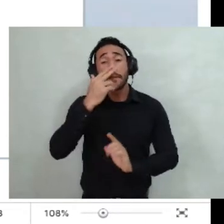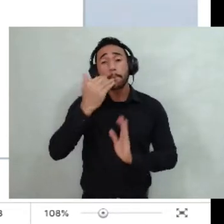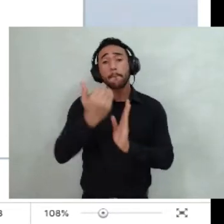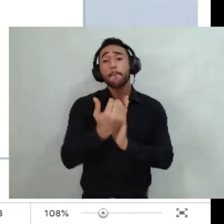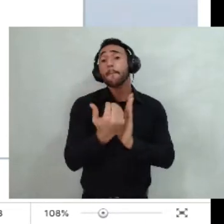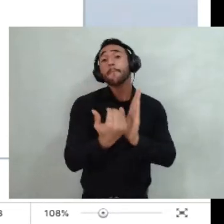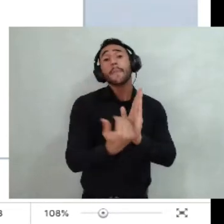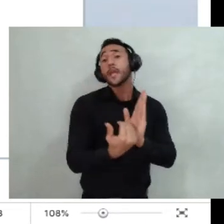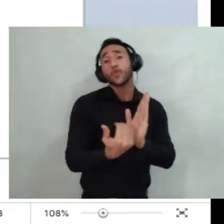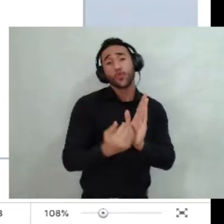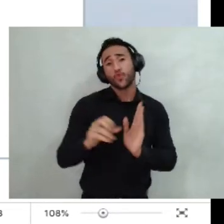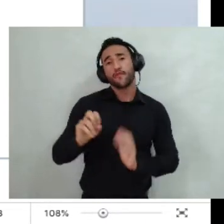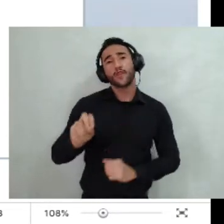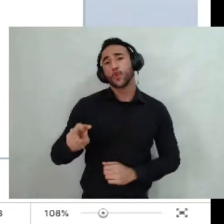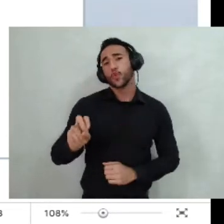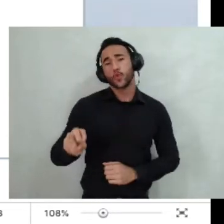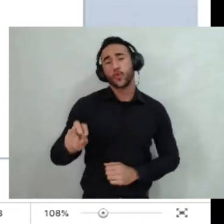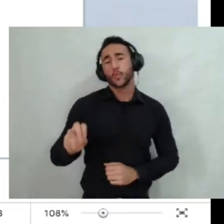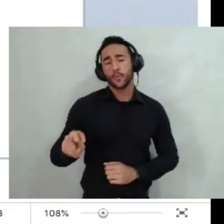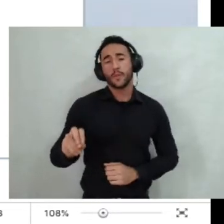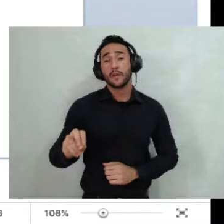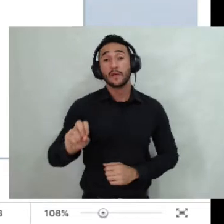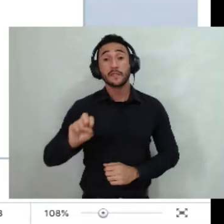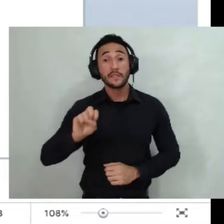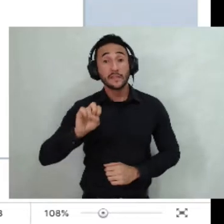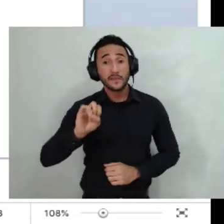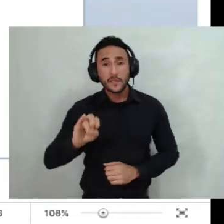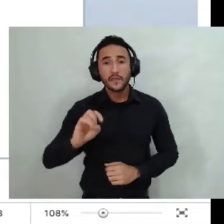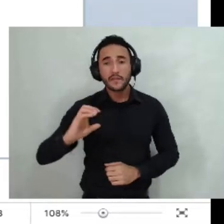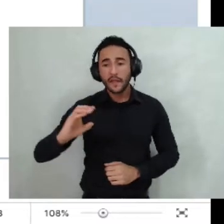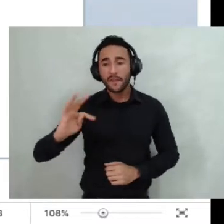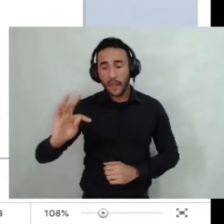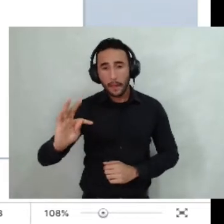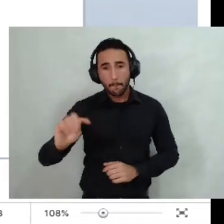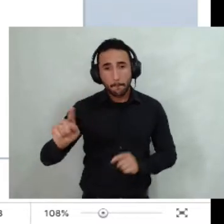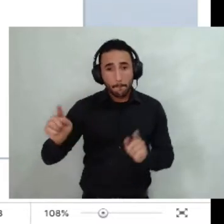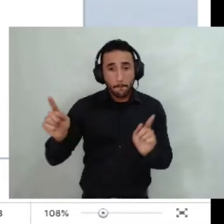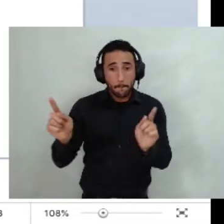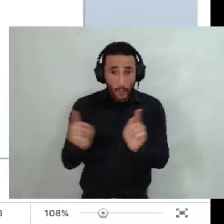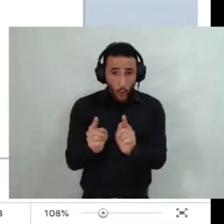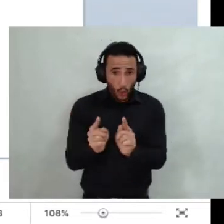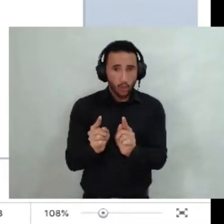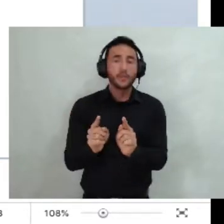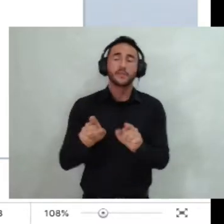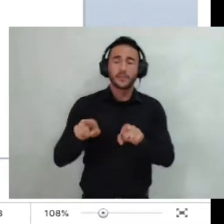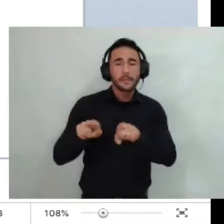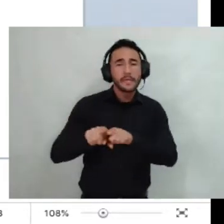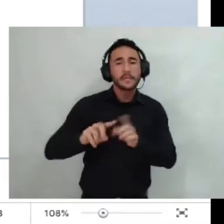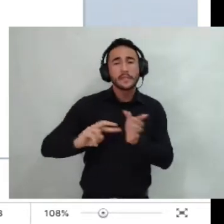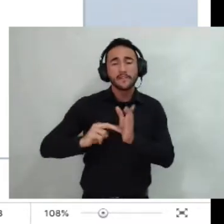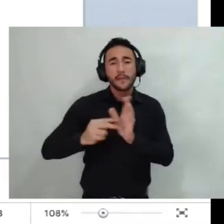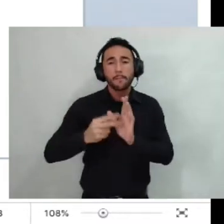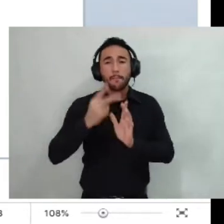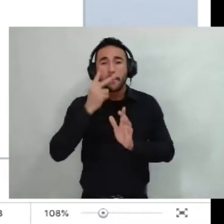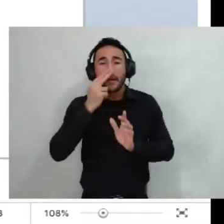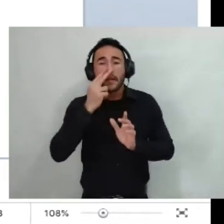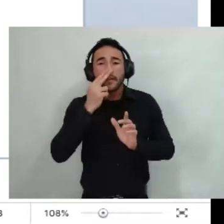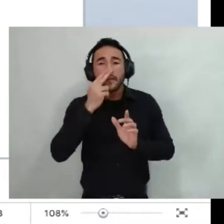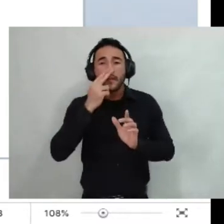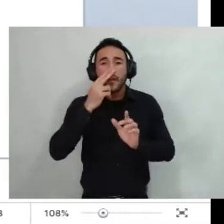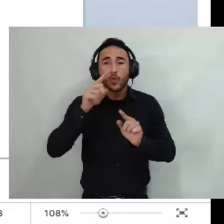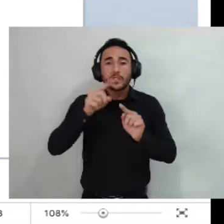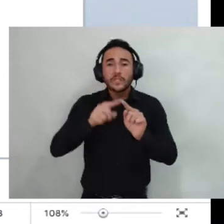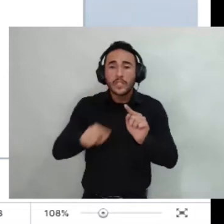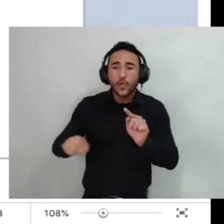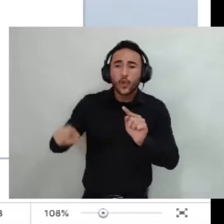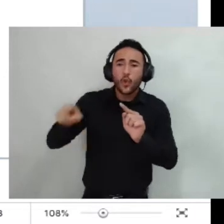menor o CT, menor o número de ciclos de amplificação eu tive que fazer para poder detectar o